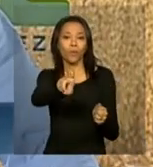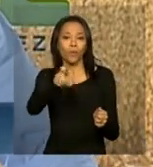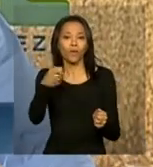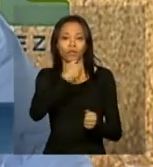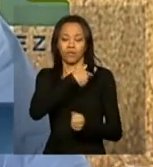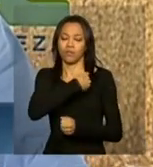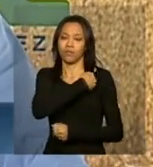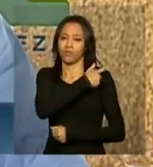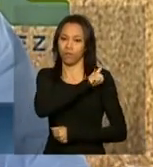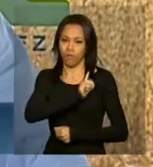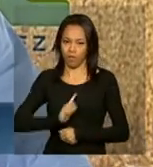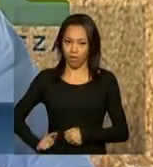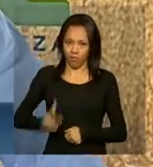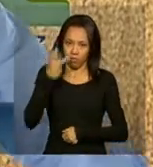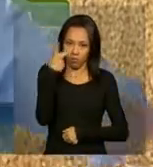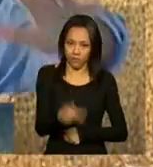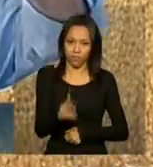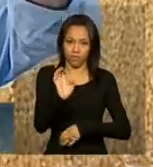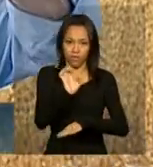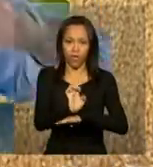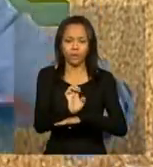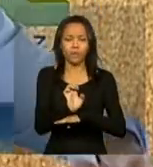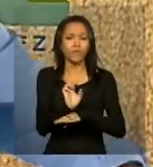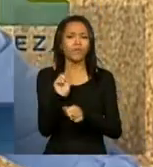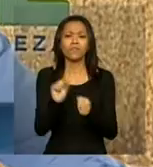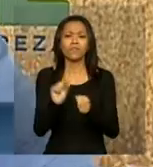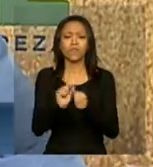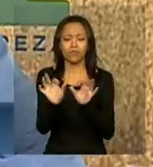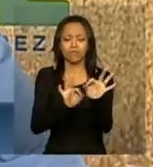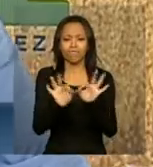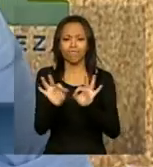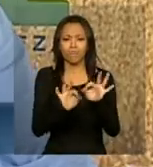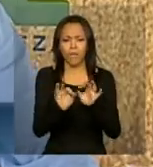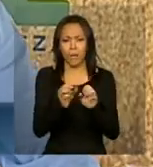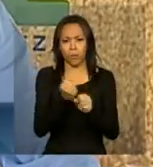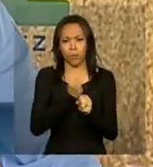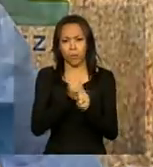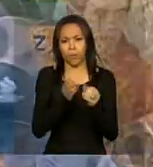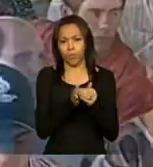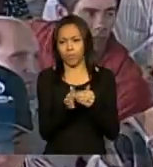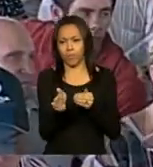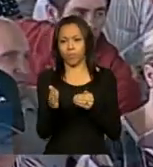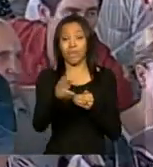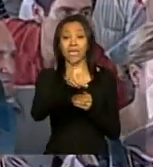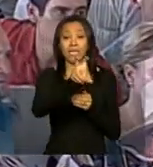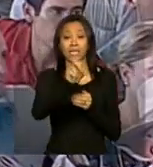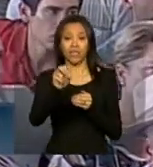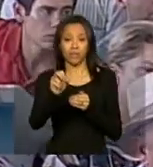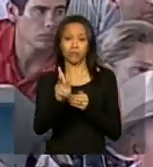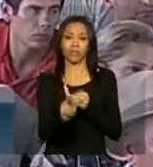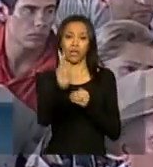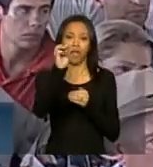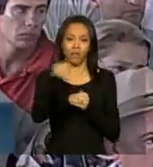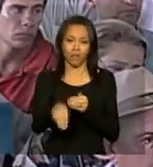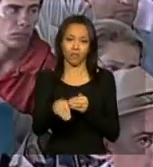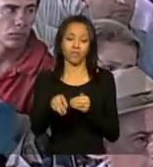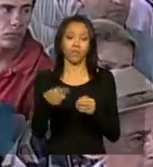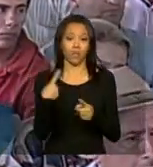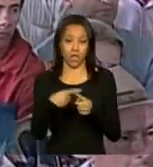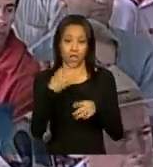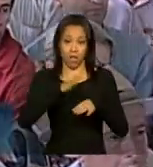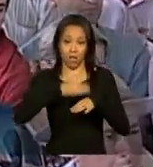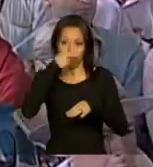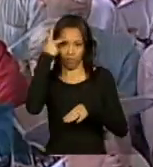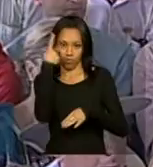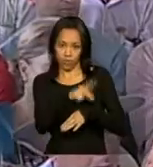Maggi, fizeram em torno de 500 quilômetros em parceria. O produtor bancando